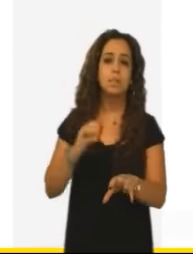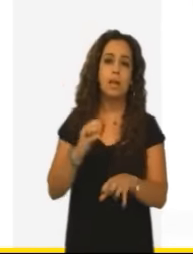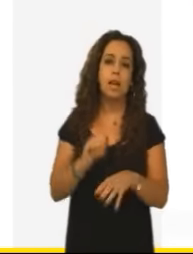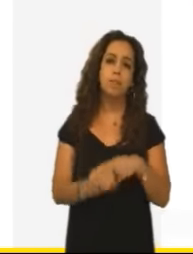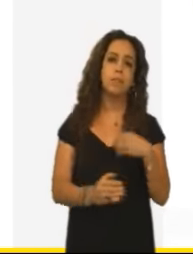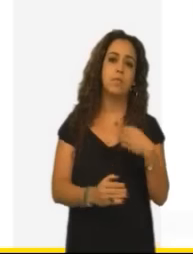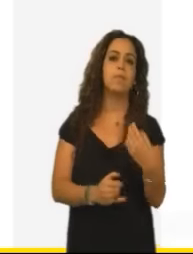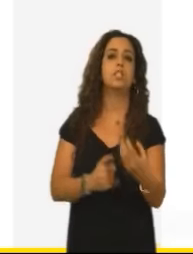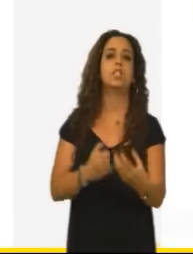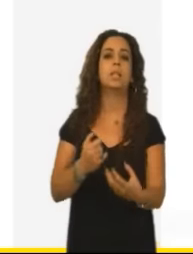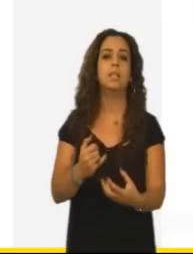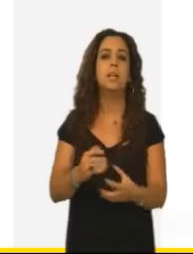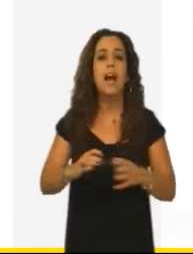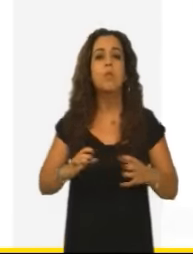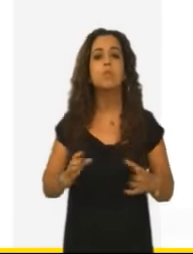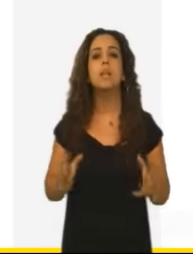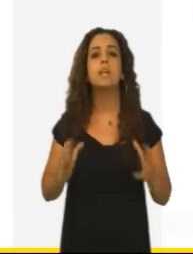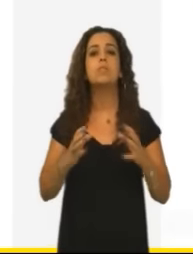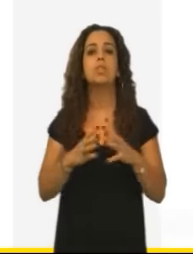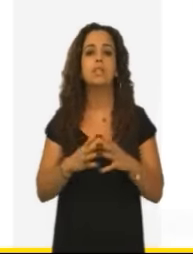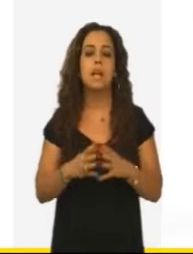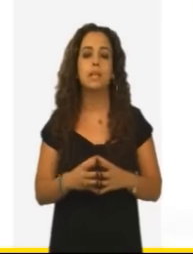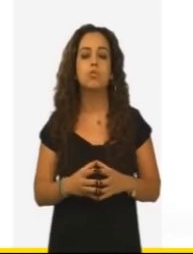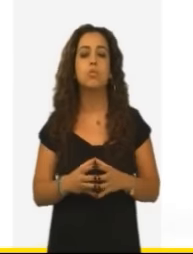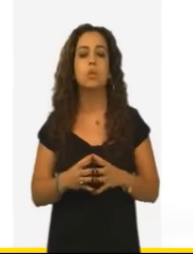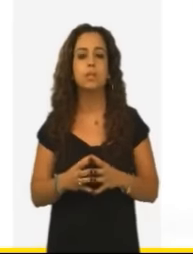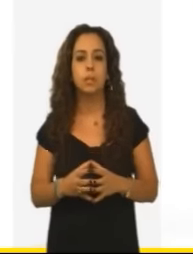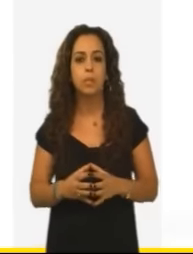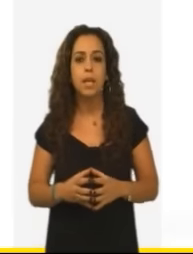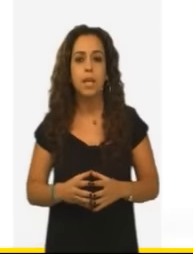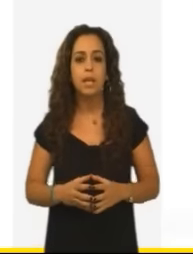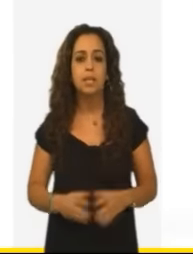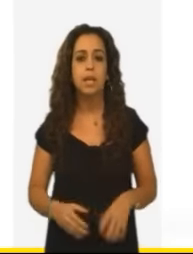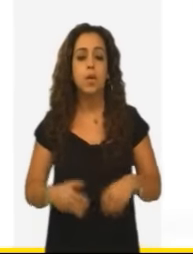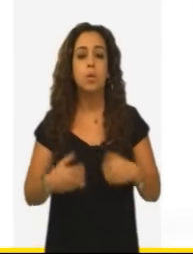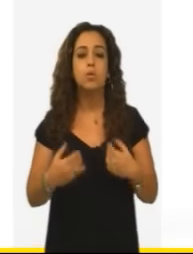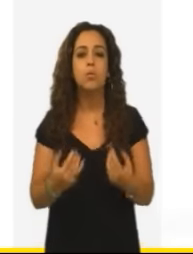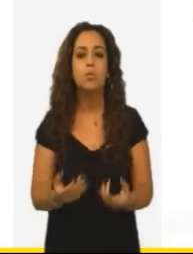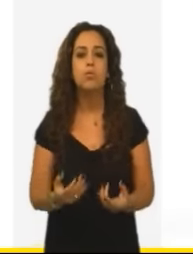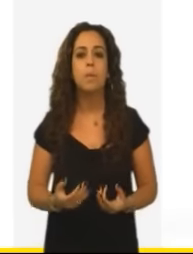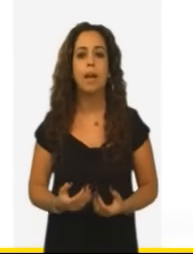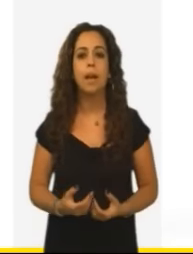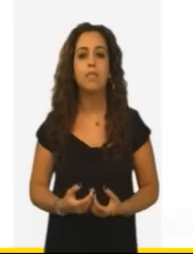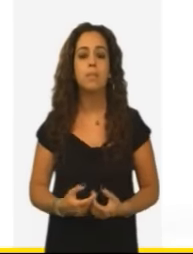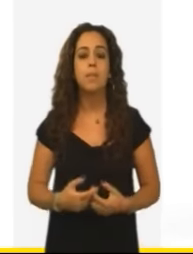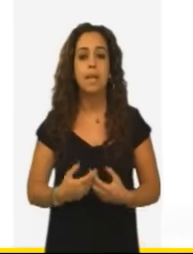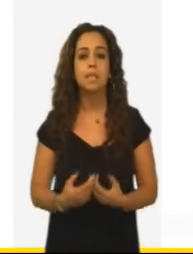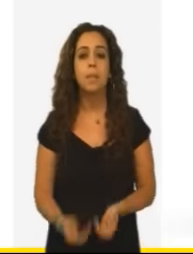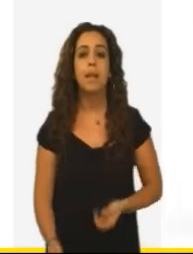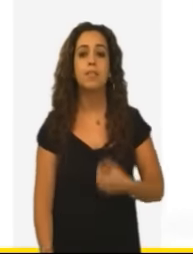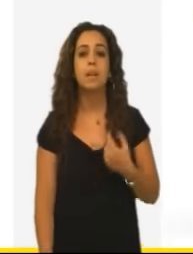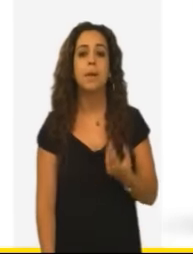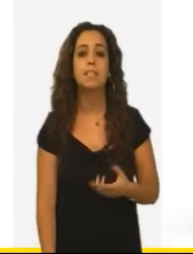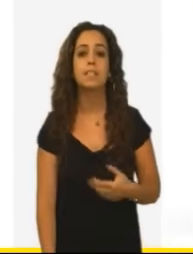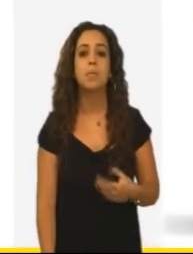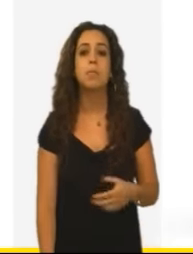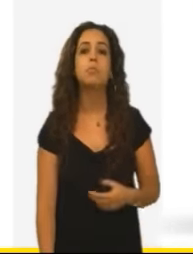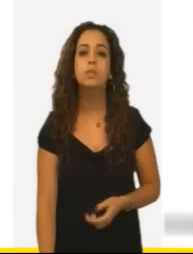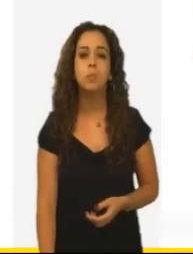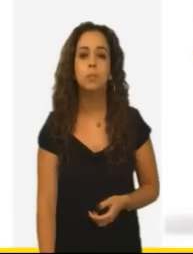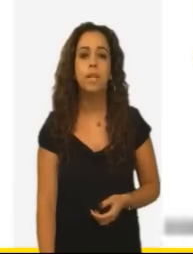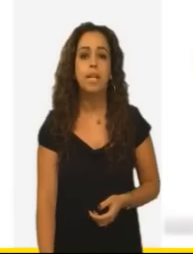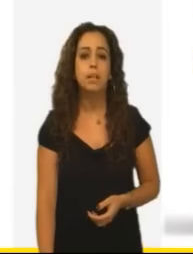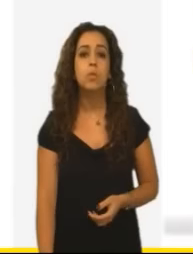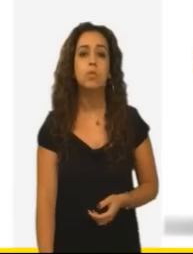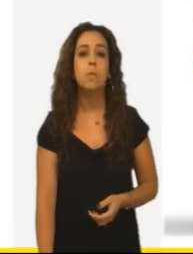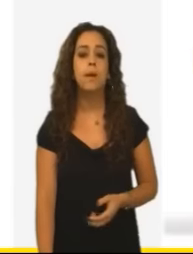função que as palavras vão adquirir ao serem utilizadas numa oração. Quer dizer, quando eu uso uma palavra, essa palavra ela passa a ter uma